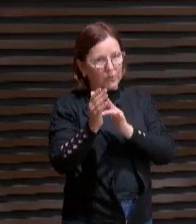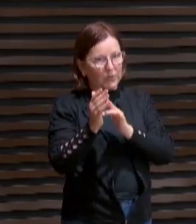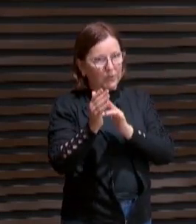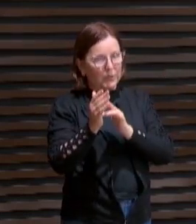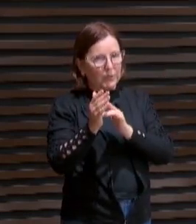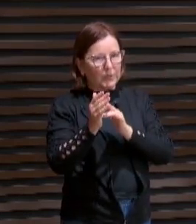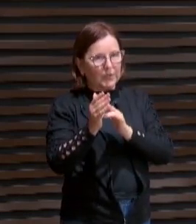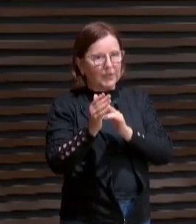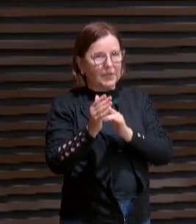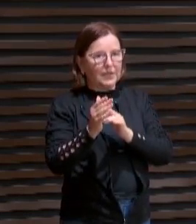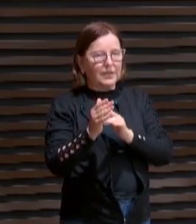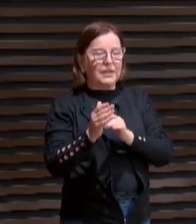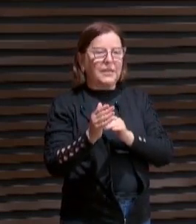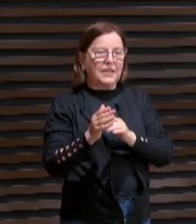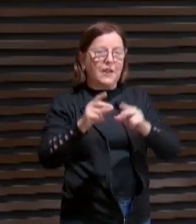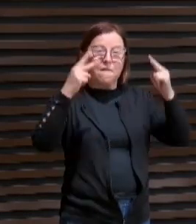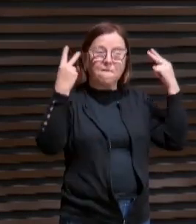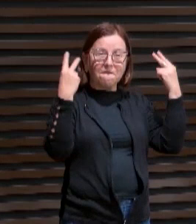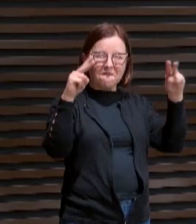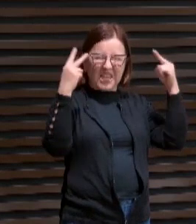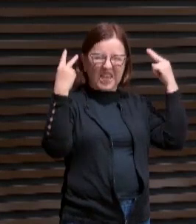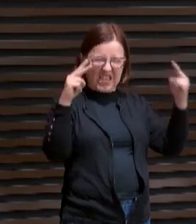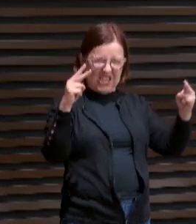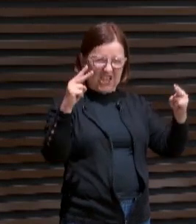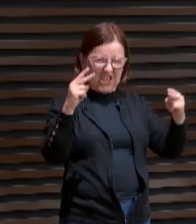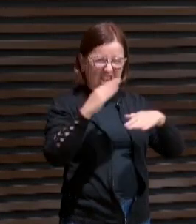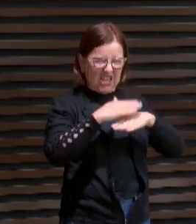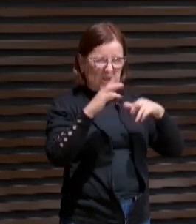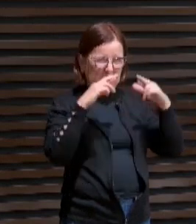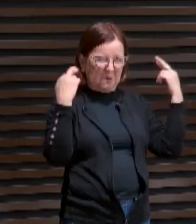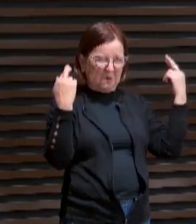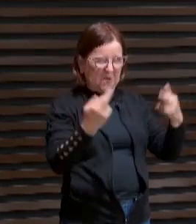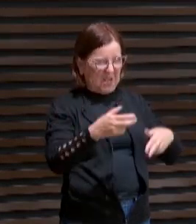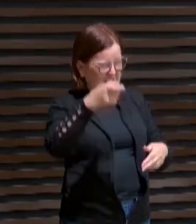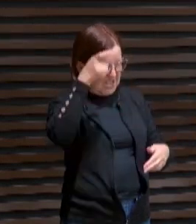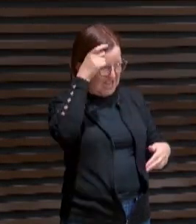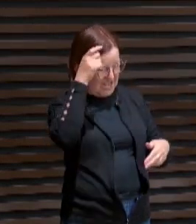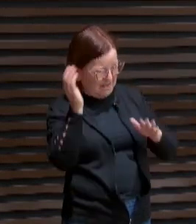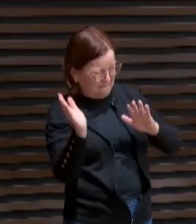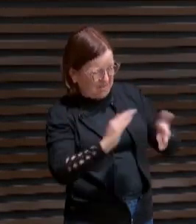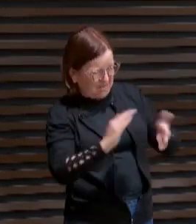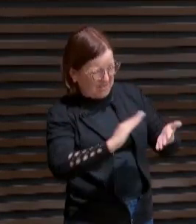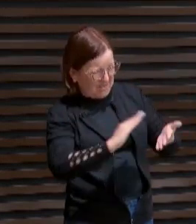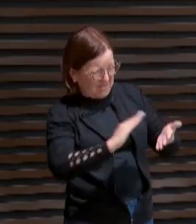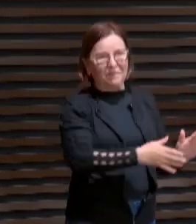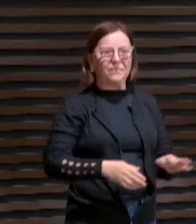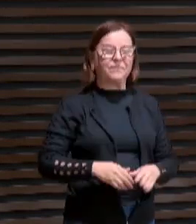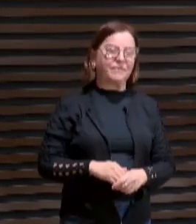vitorioso sobre o reino de Satanás. Versículo...